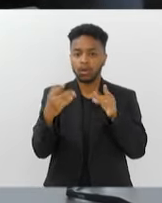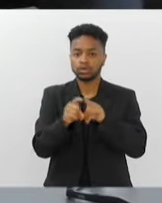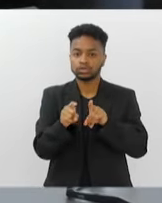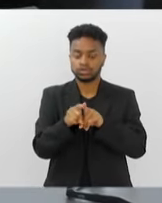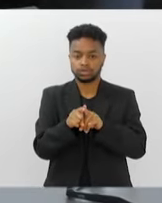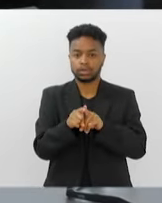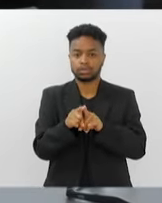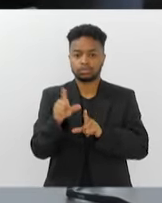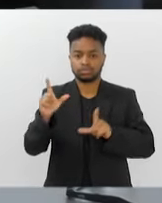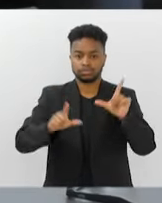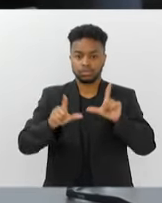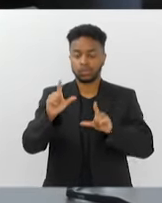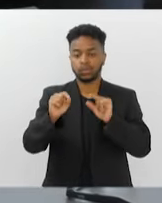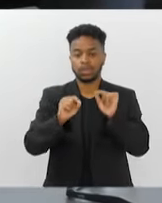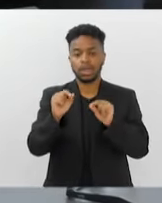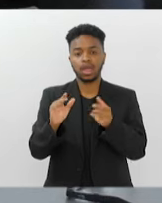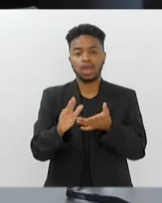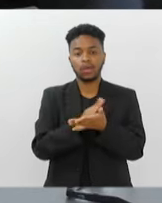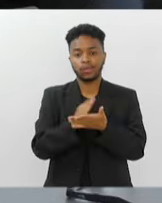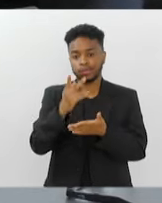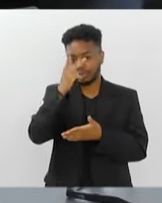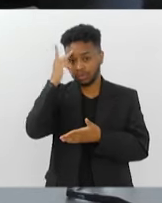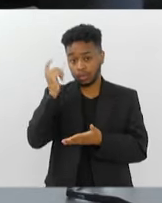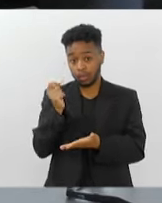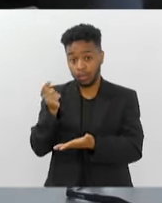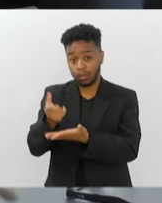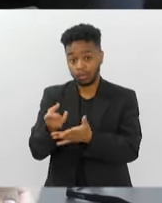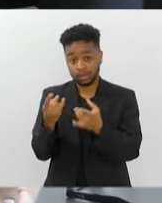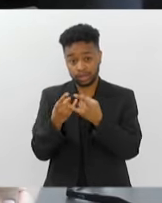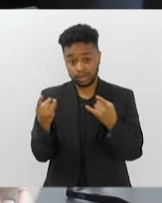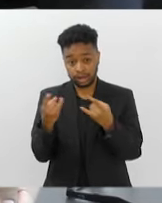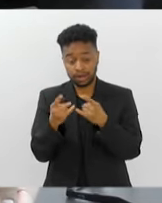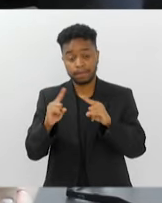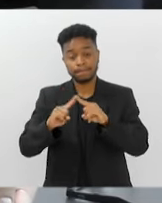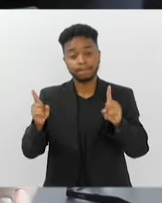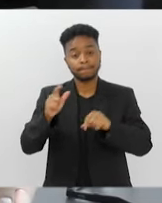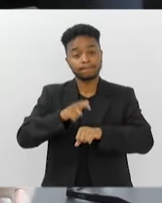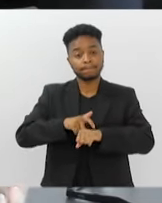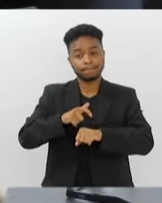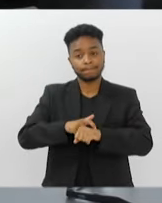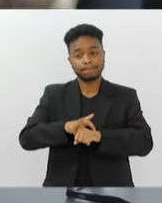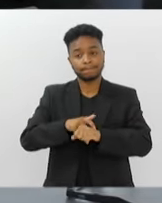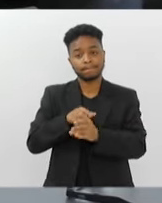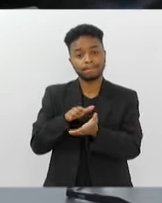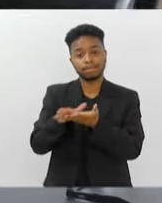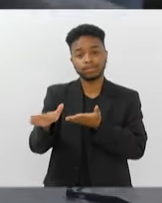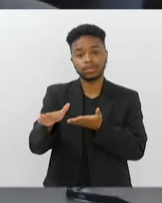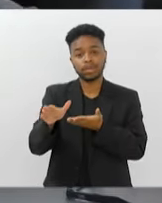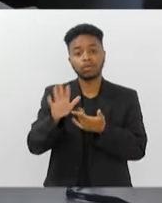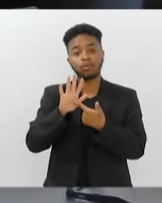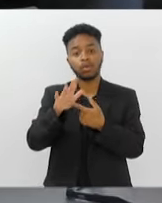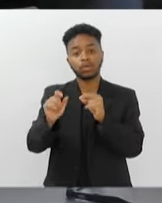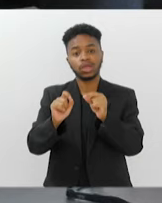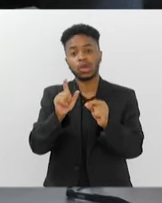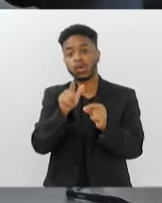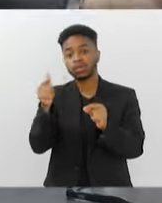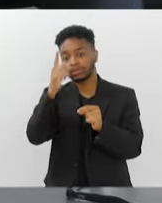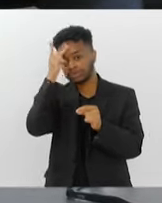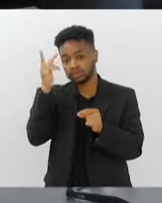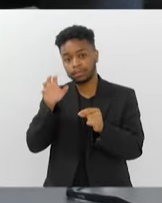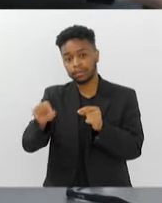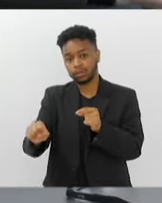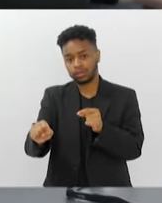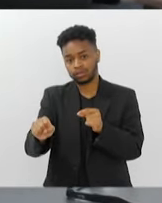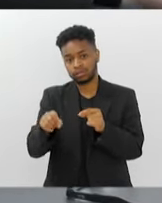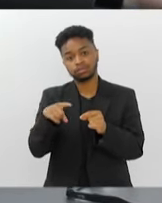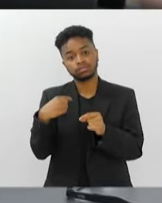eh de pessoas que adquiriram o ingresso e na hora de emitir o ingresso tava constando que outra pessoa tirou e nós